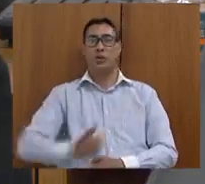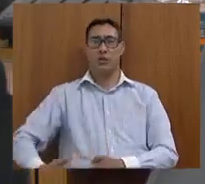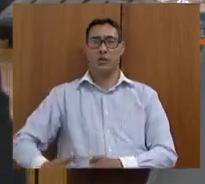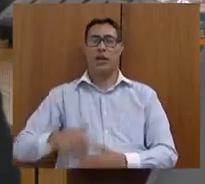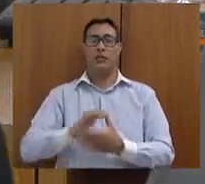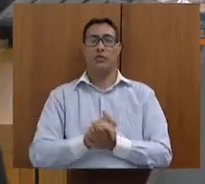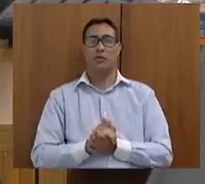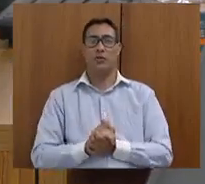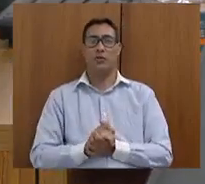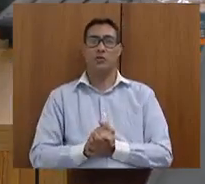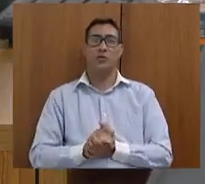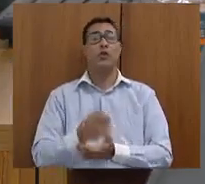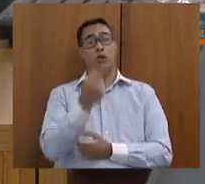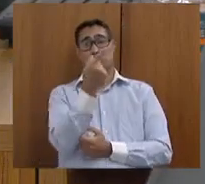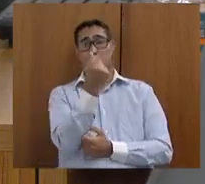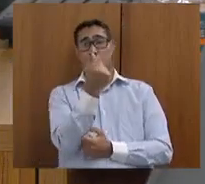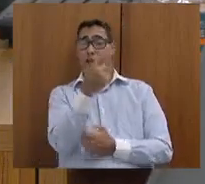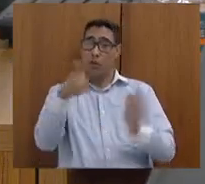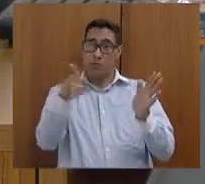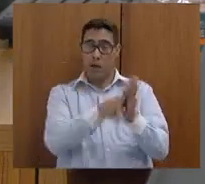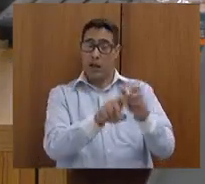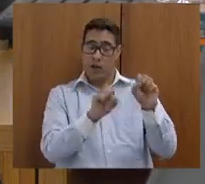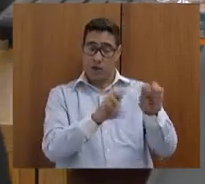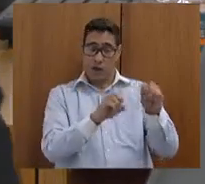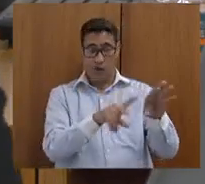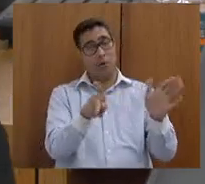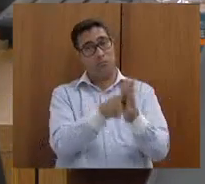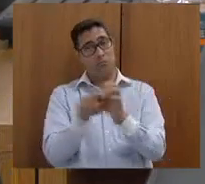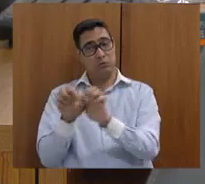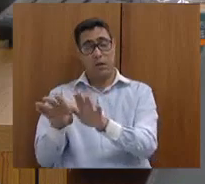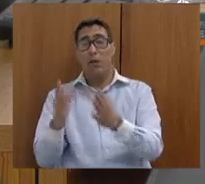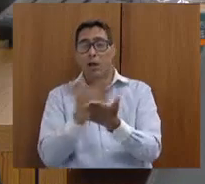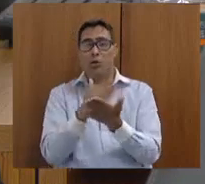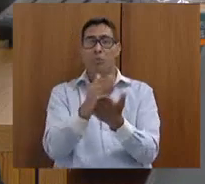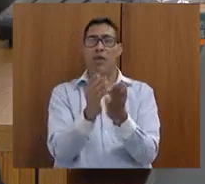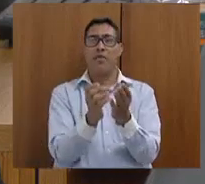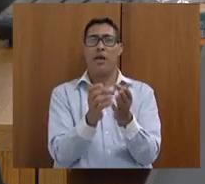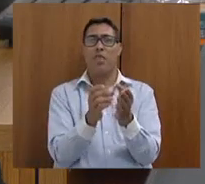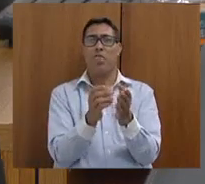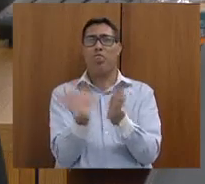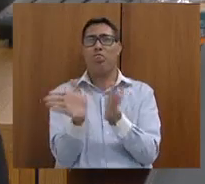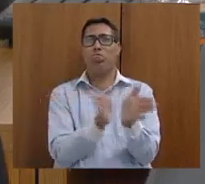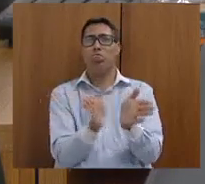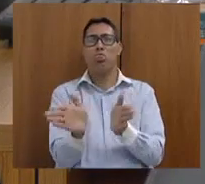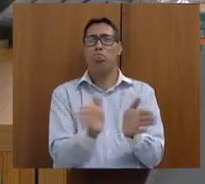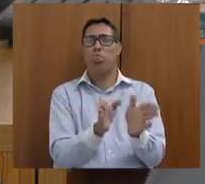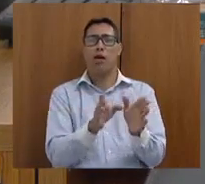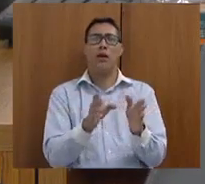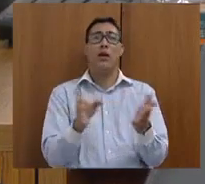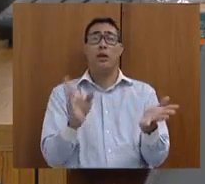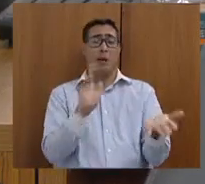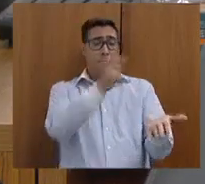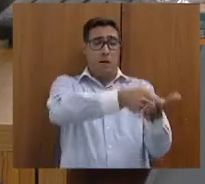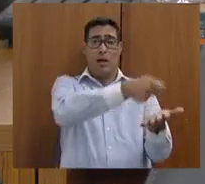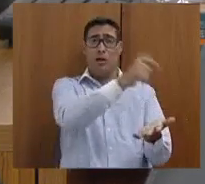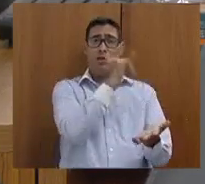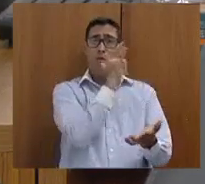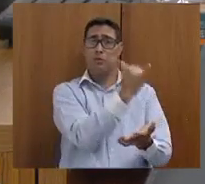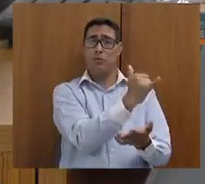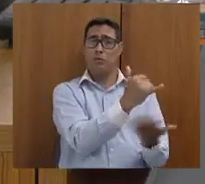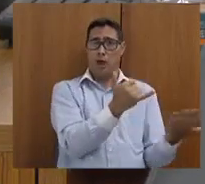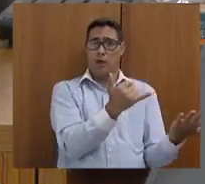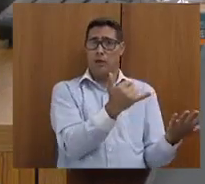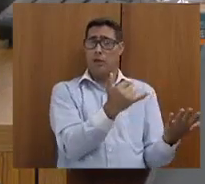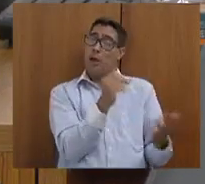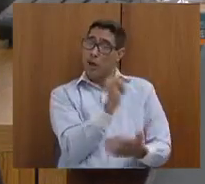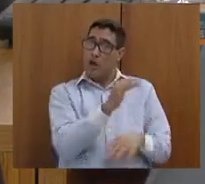ele é para educação mas ele começa a sair entre os dedos você tá pagando conta de energia elétrica porque essa